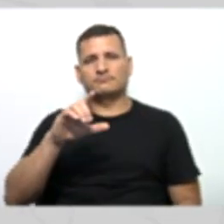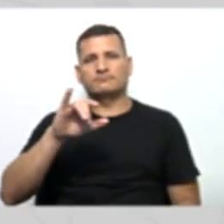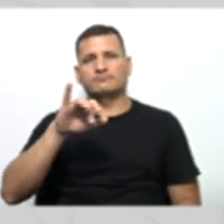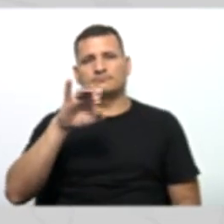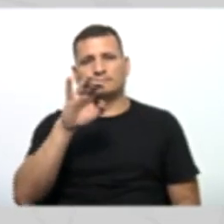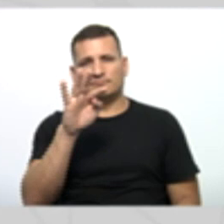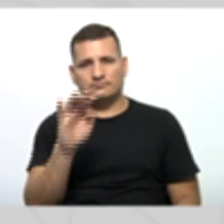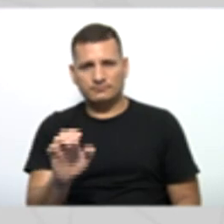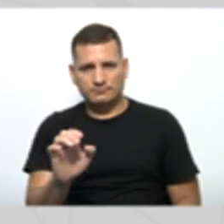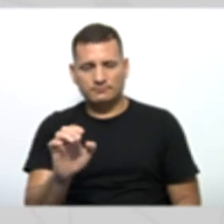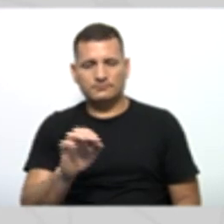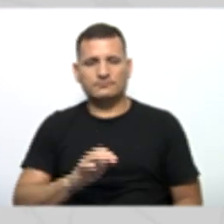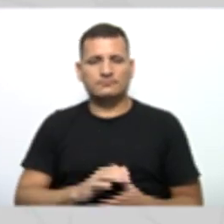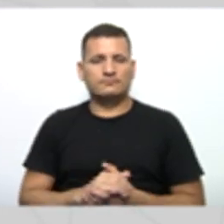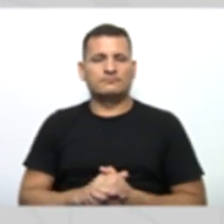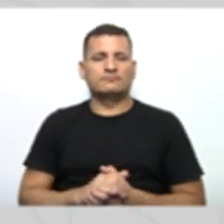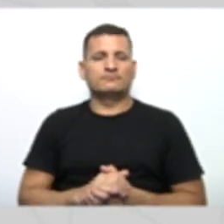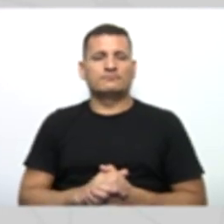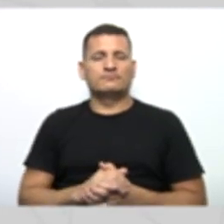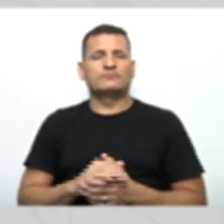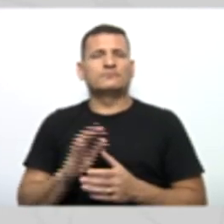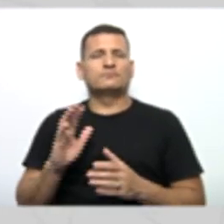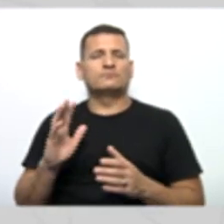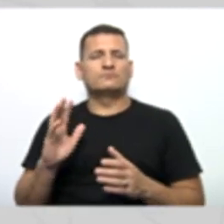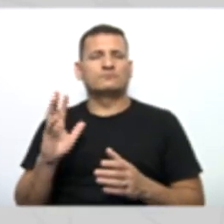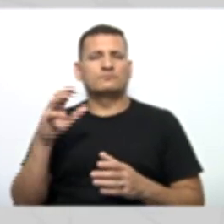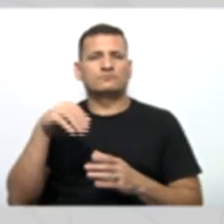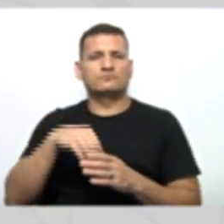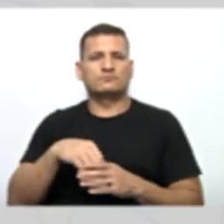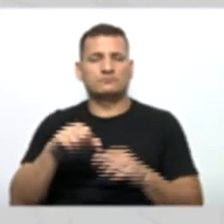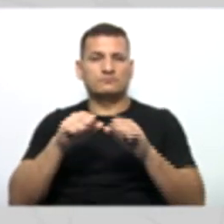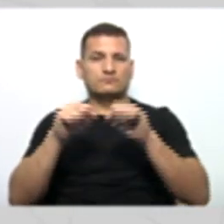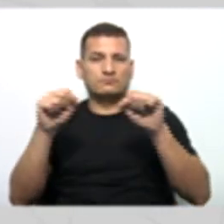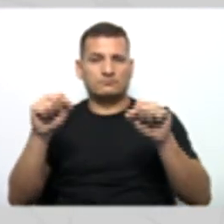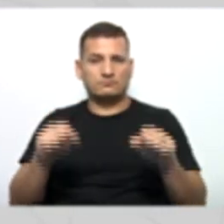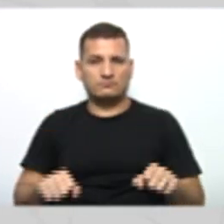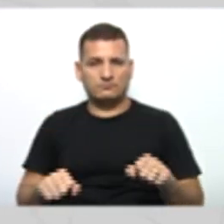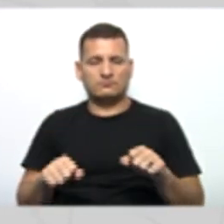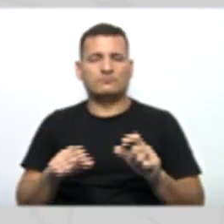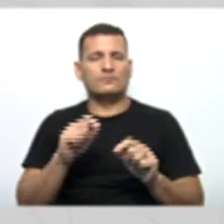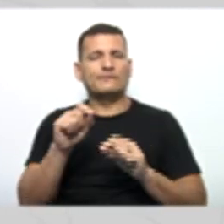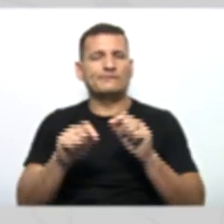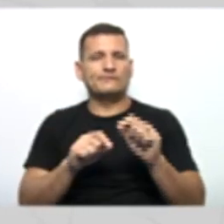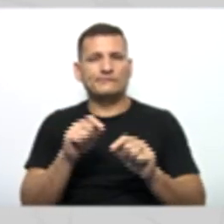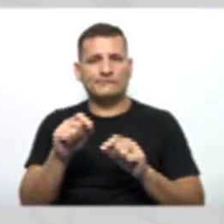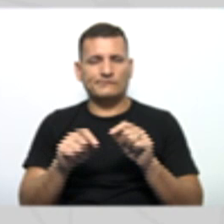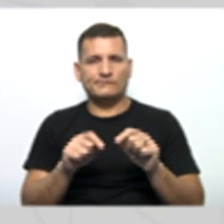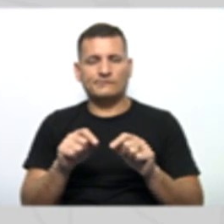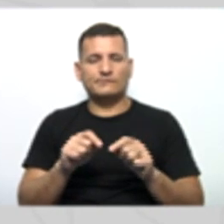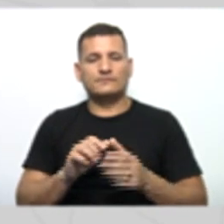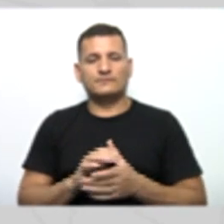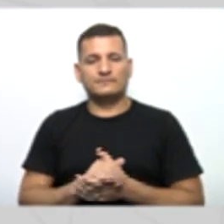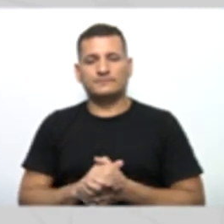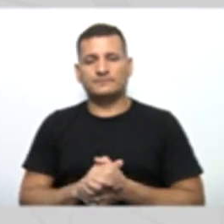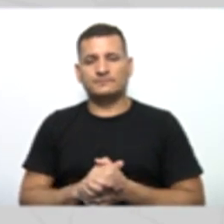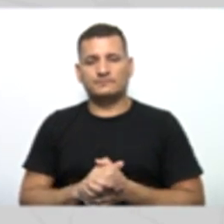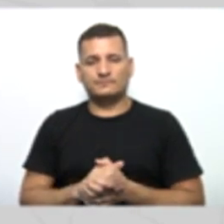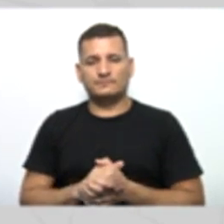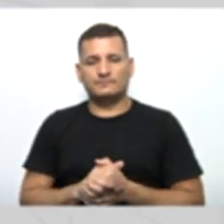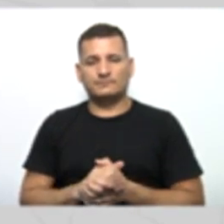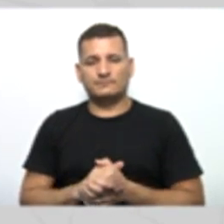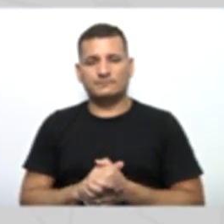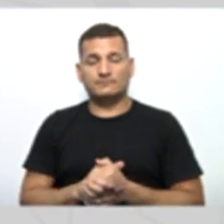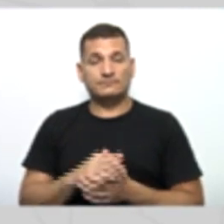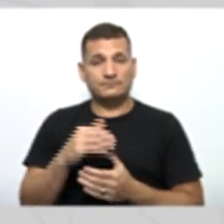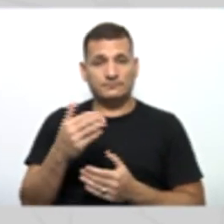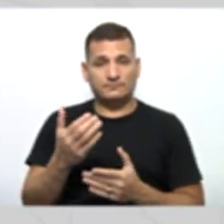ao grupo de atividades que serão desenvolvidas pelo sistema em produção, ok? Então, assim, ó, o